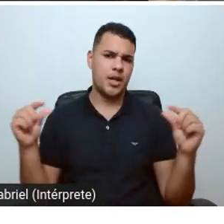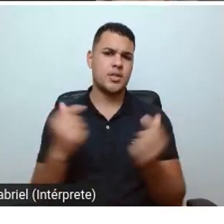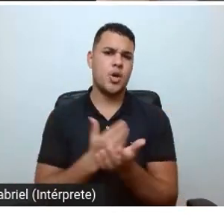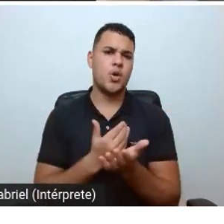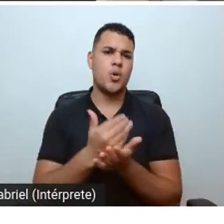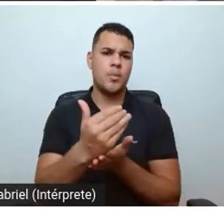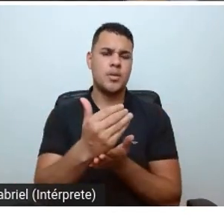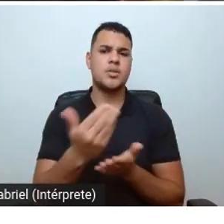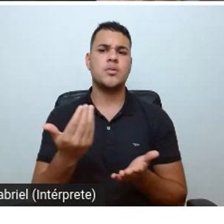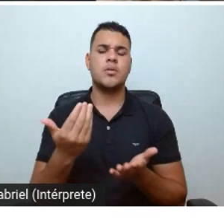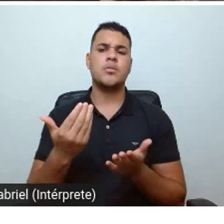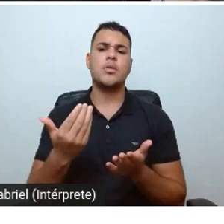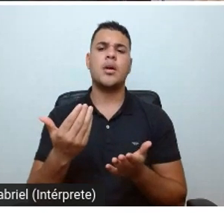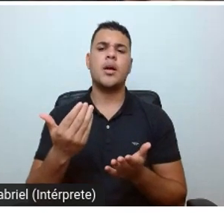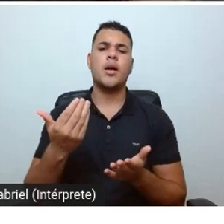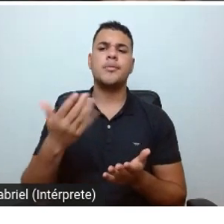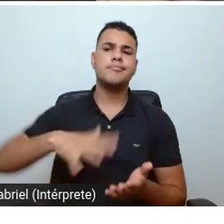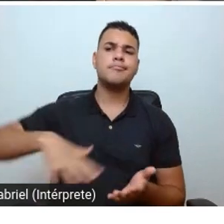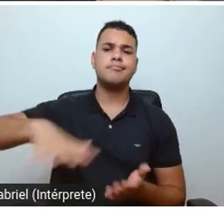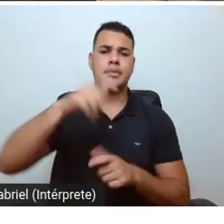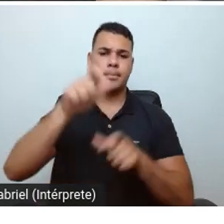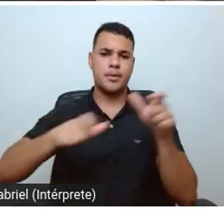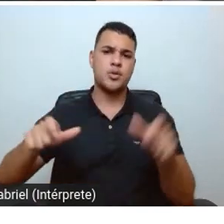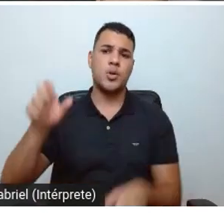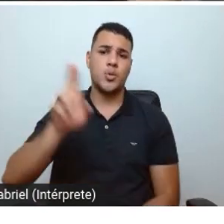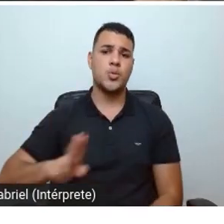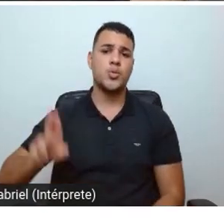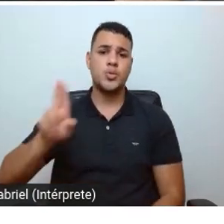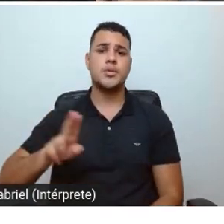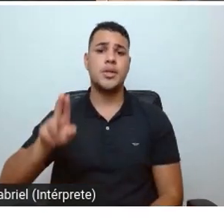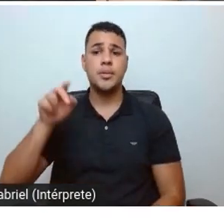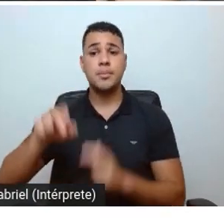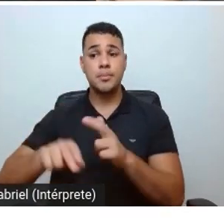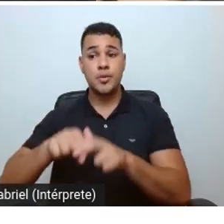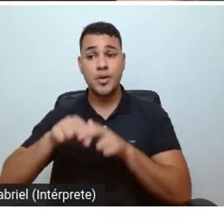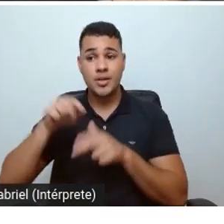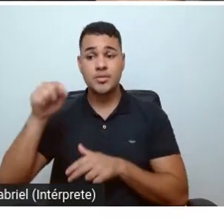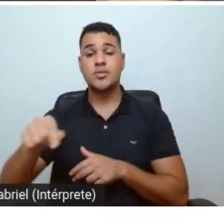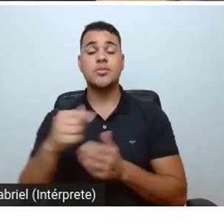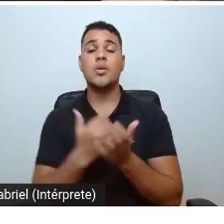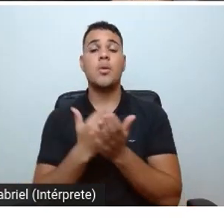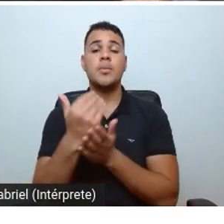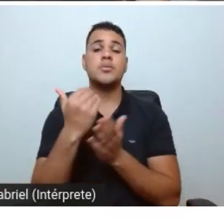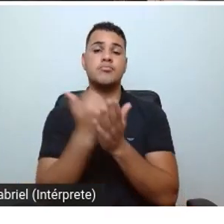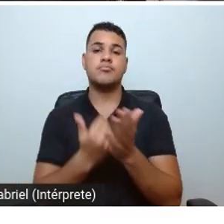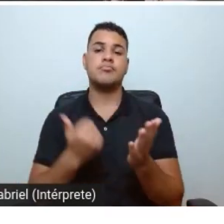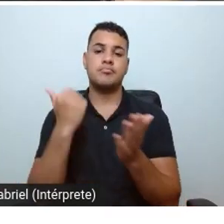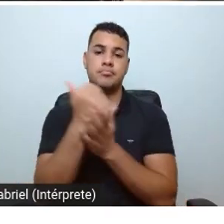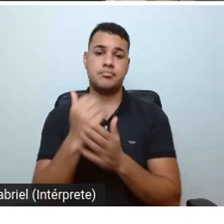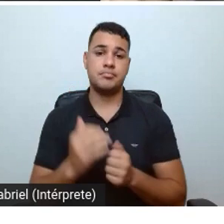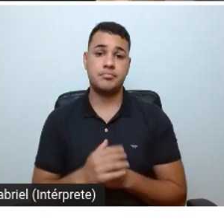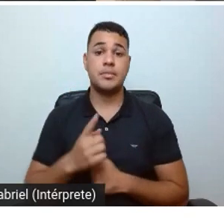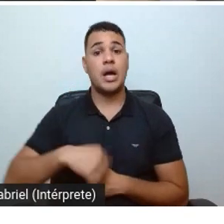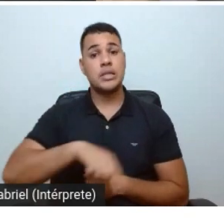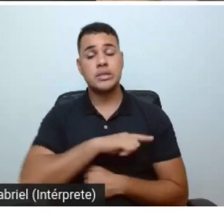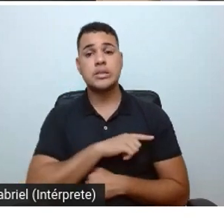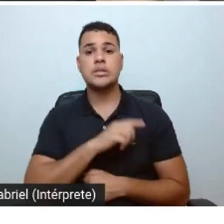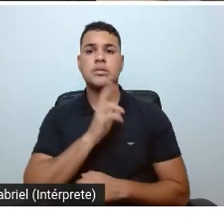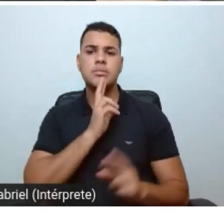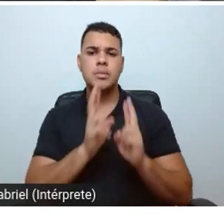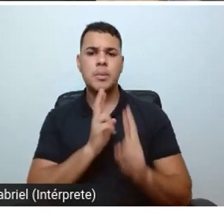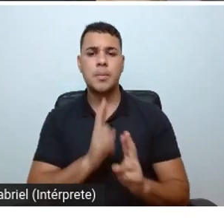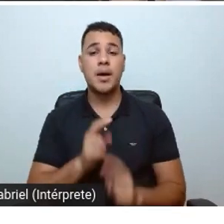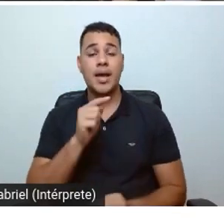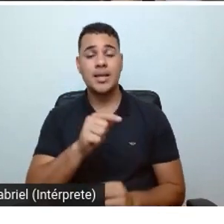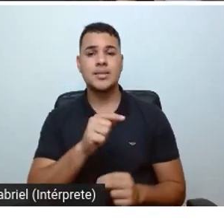a entrar que teve esse aumento, né? A resposta que nós dávamos para esse assistente virtual dessa intenção,